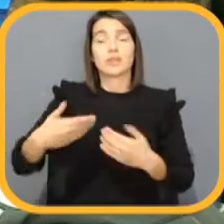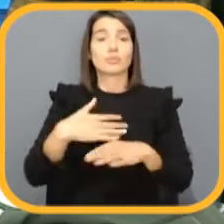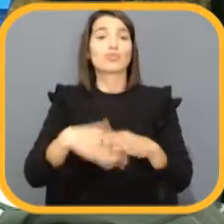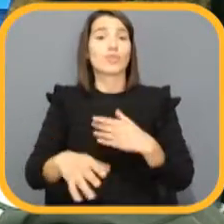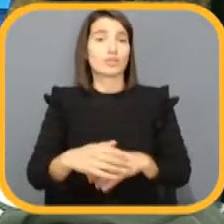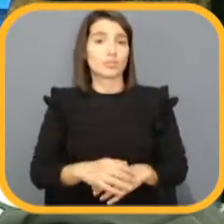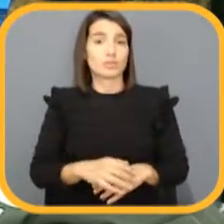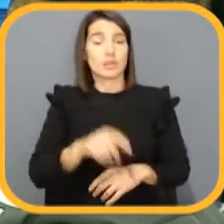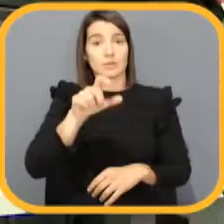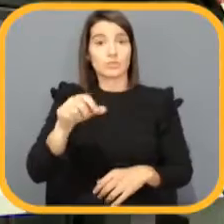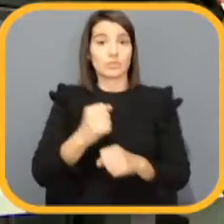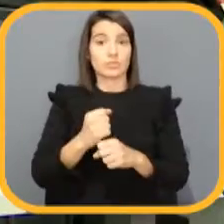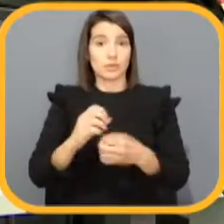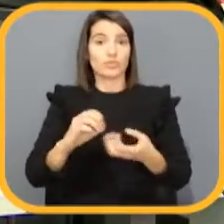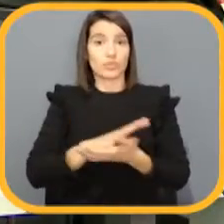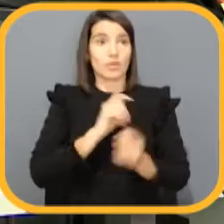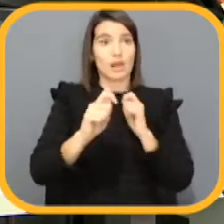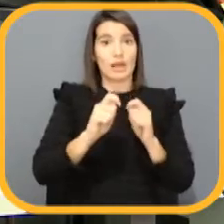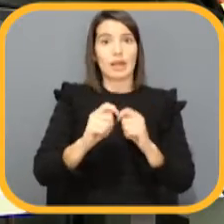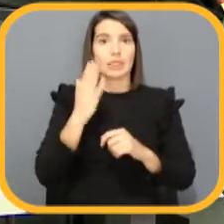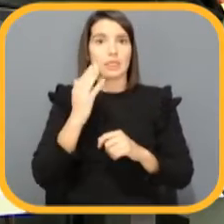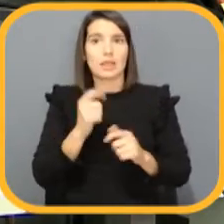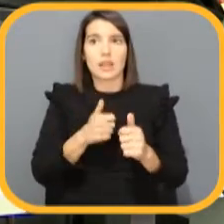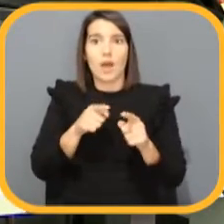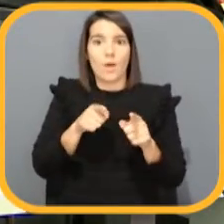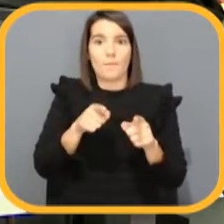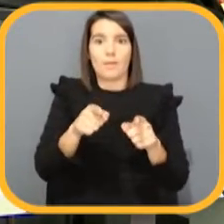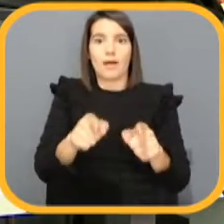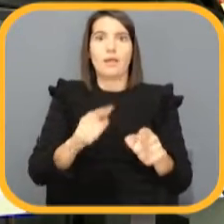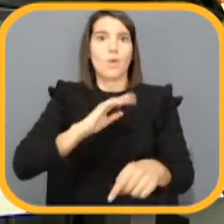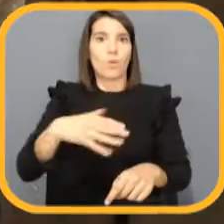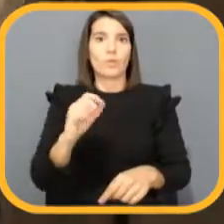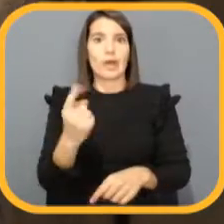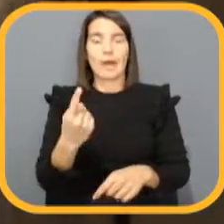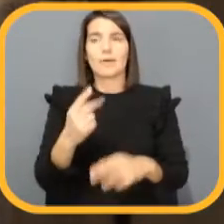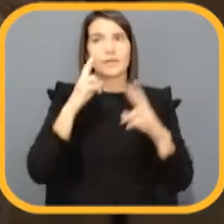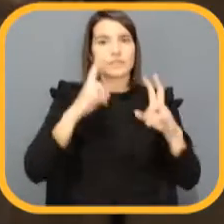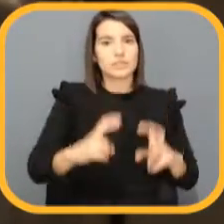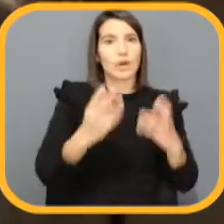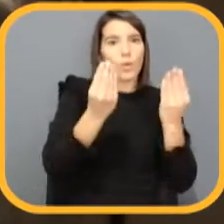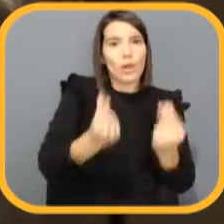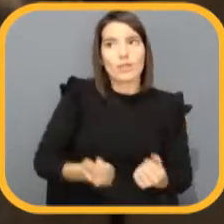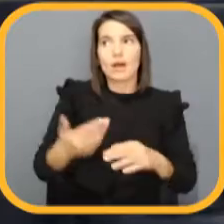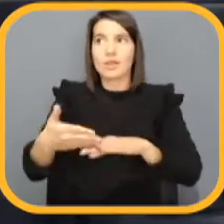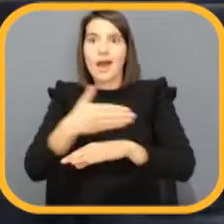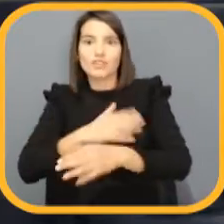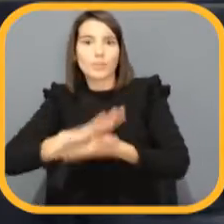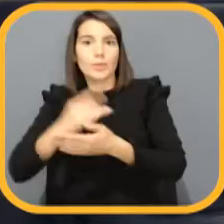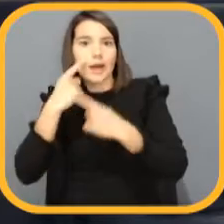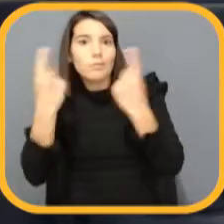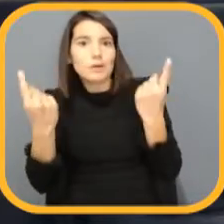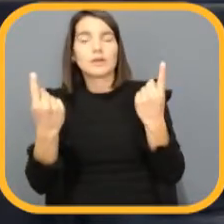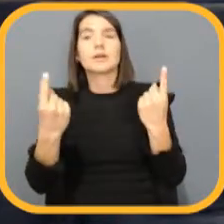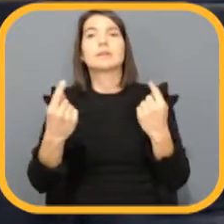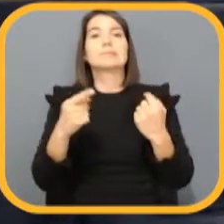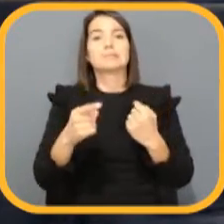nós temos feito. Os jornalistas tentam acompanhar a velocidade a que corre o mundo. Investigar com qualidade e publicar antes